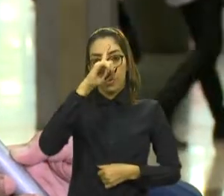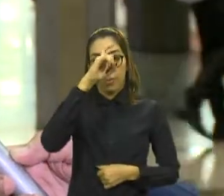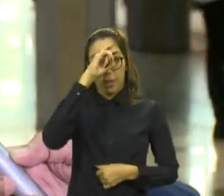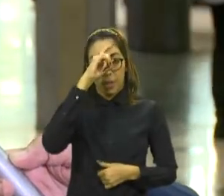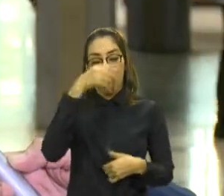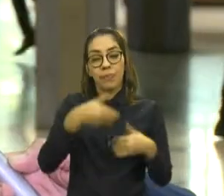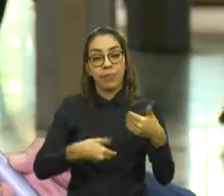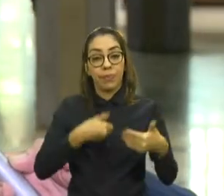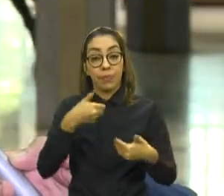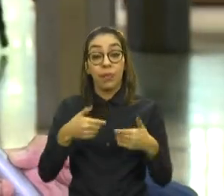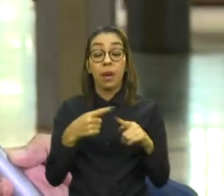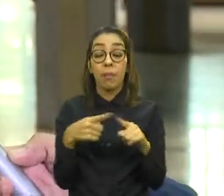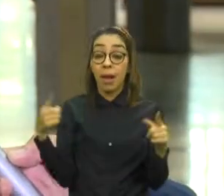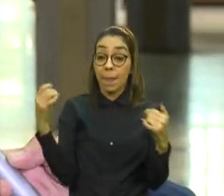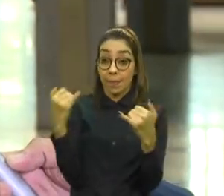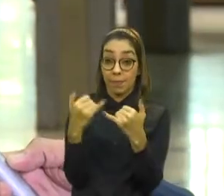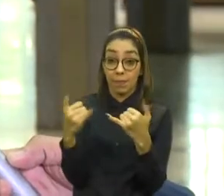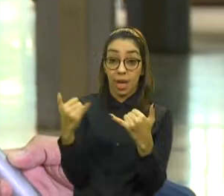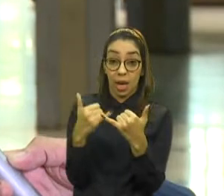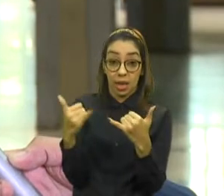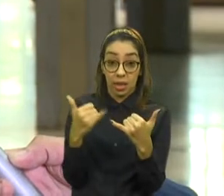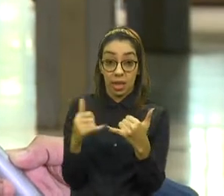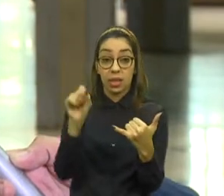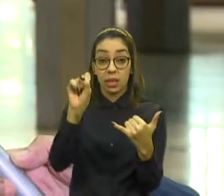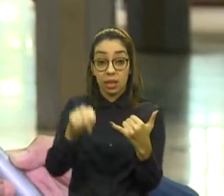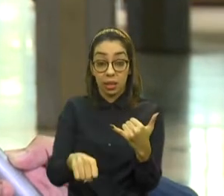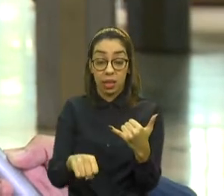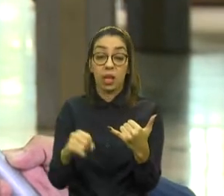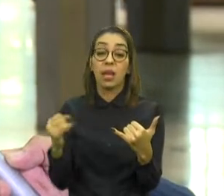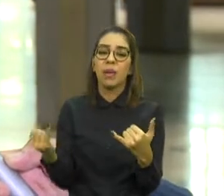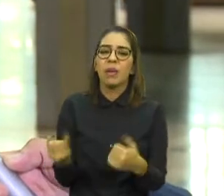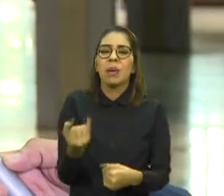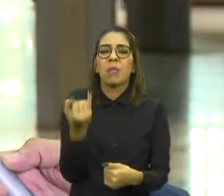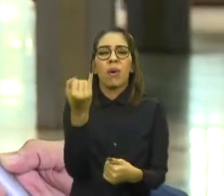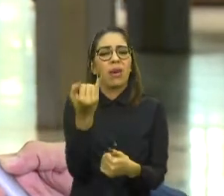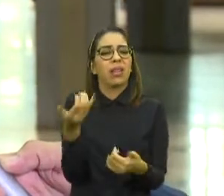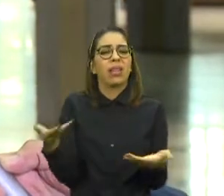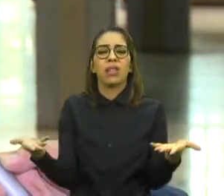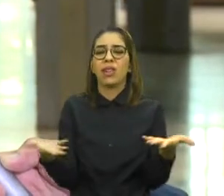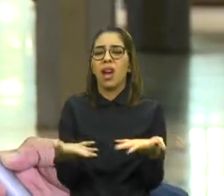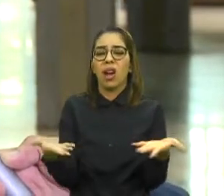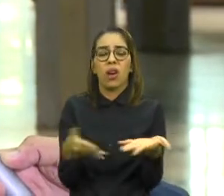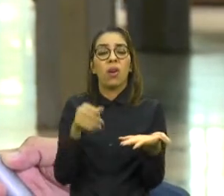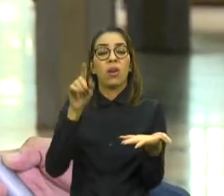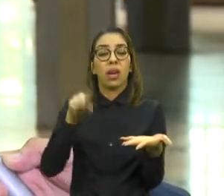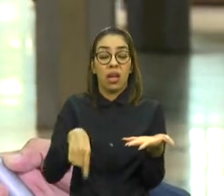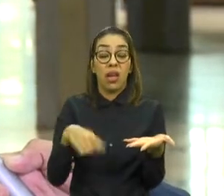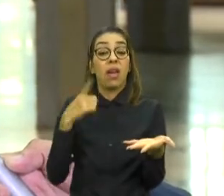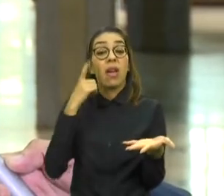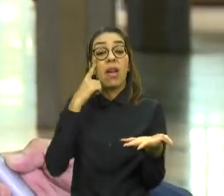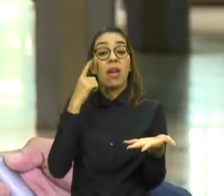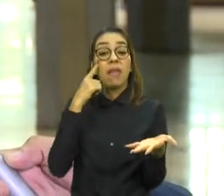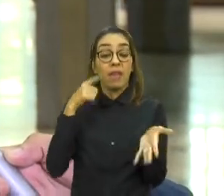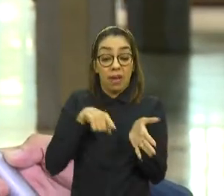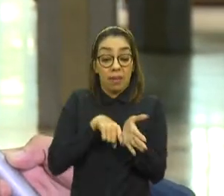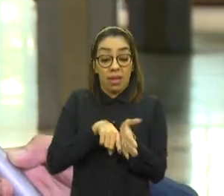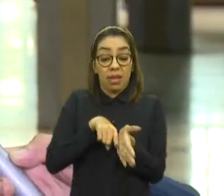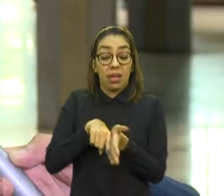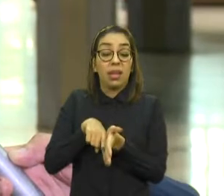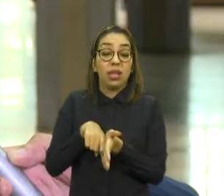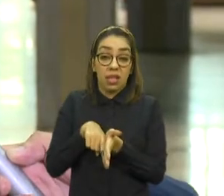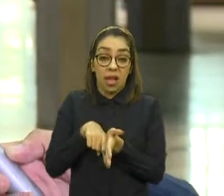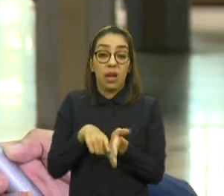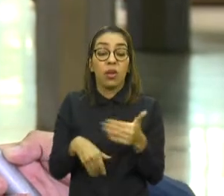dos sintomas serem parecidos, é muito importante se estabelecer qual que é o agente etiológico, qual que é o agente causador dessas